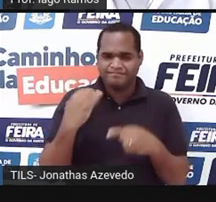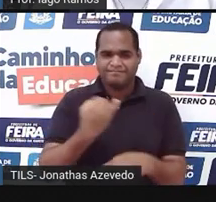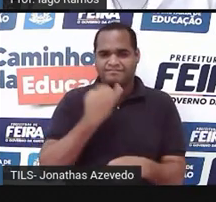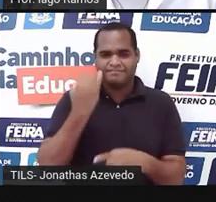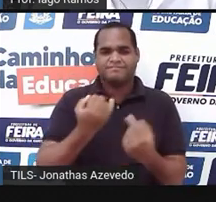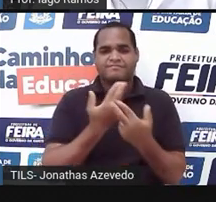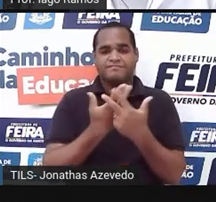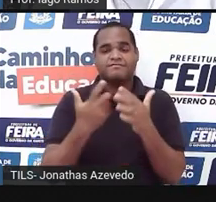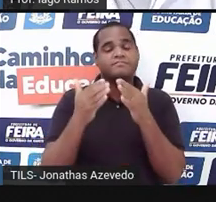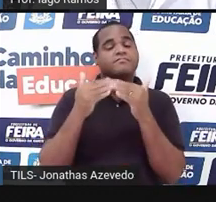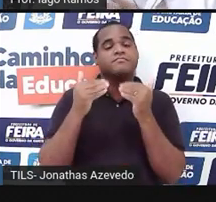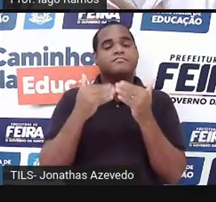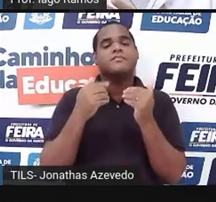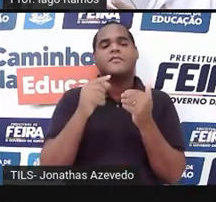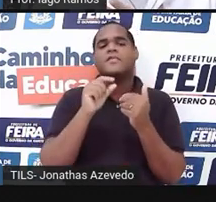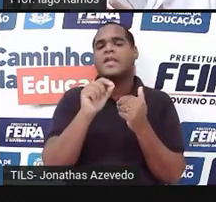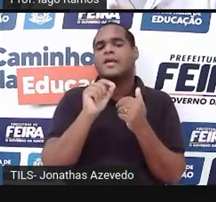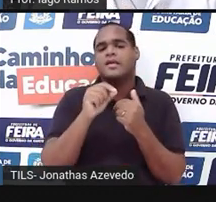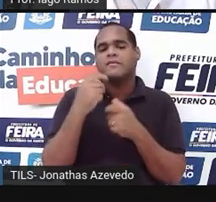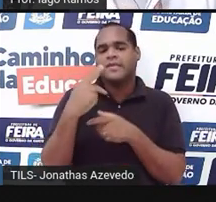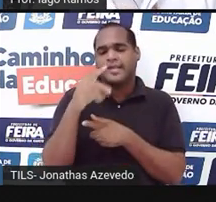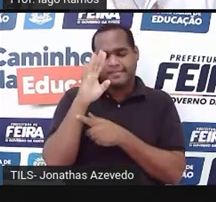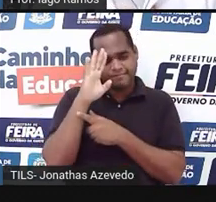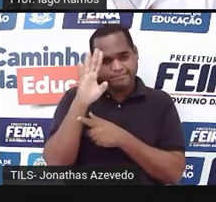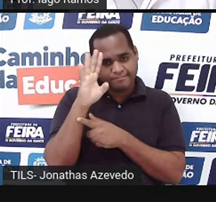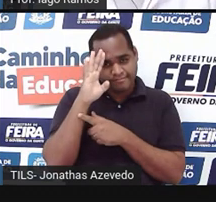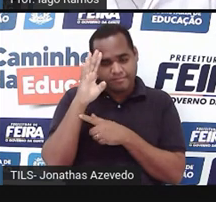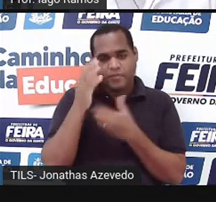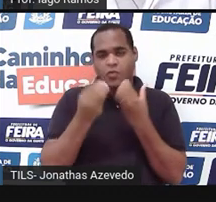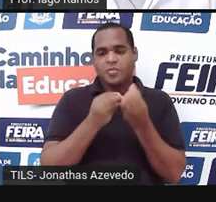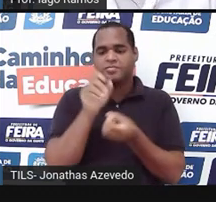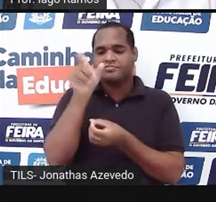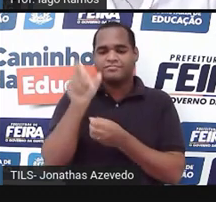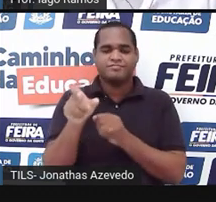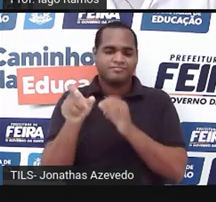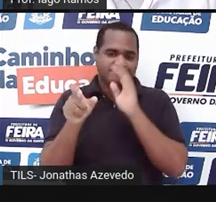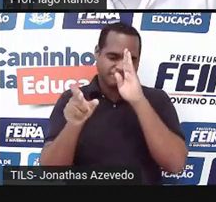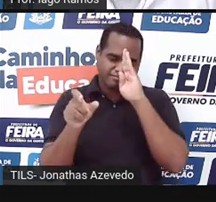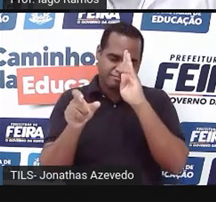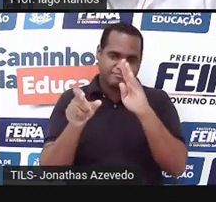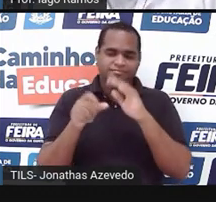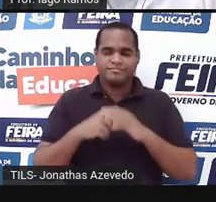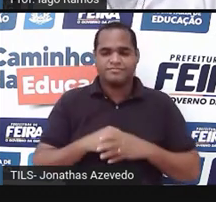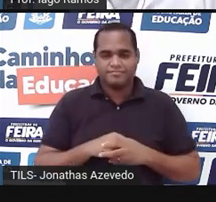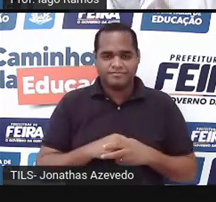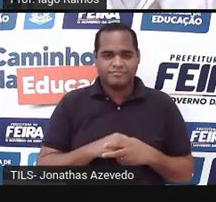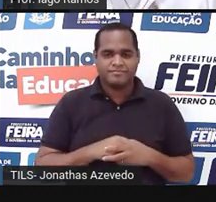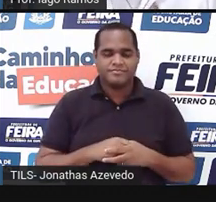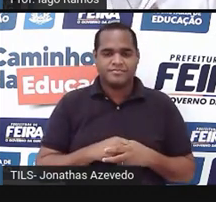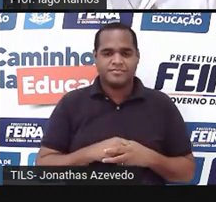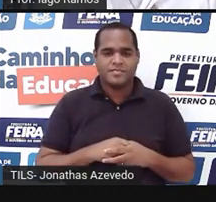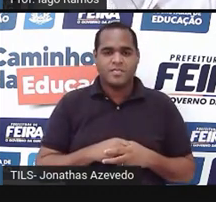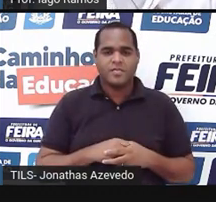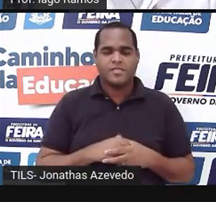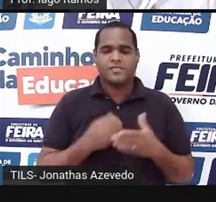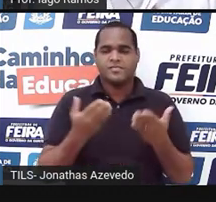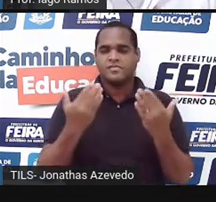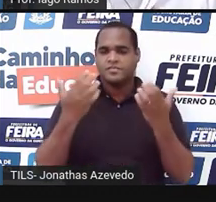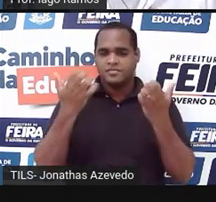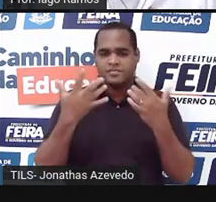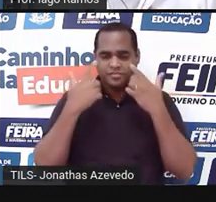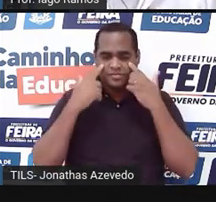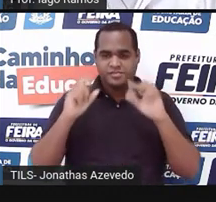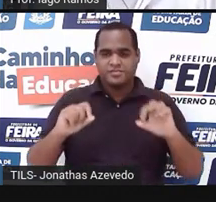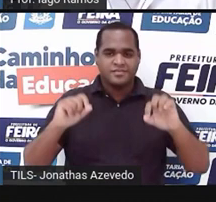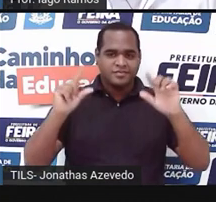e eu pedi que nessa situação você se imaginasse como o personagem principal tá bom então vem comigo aqui na